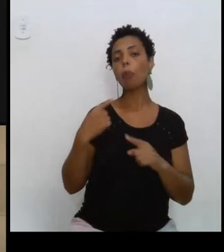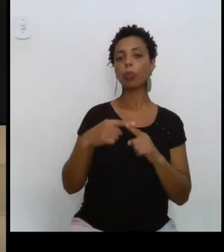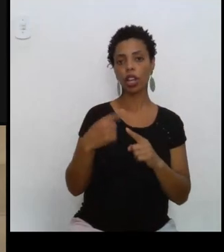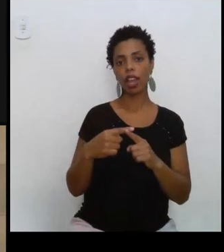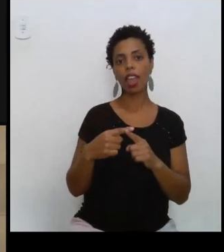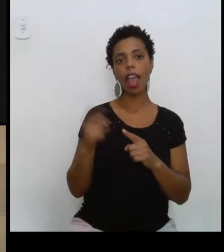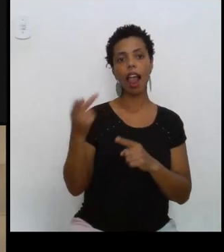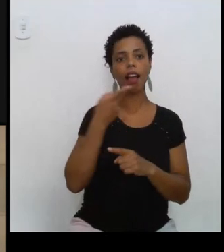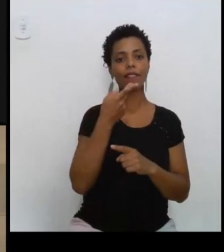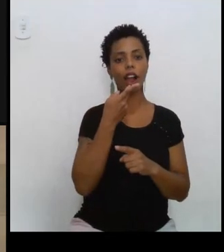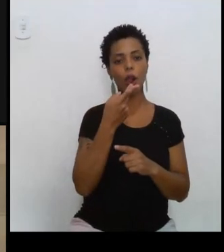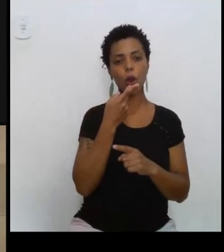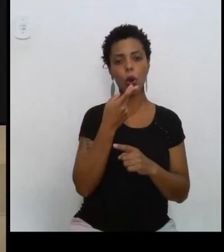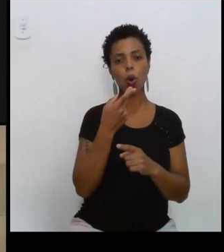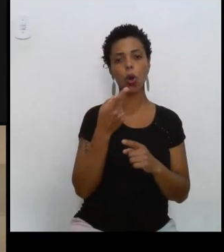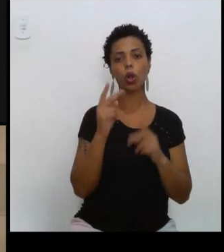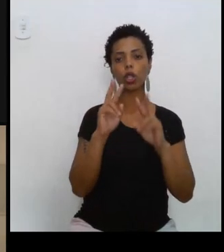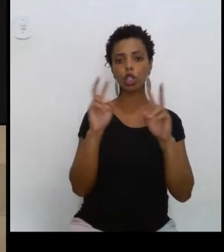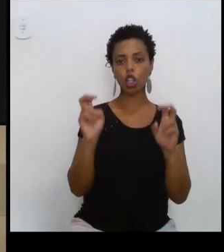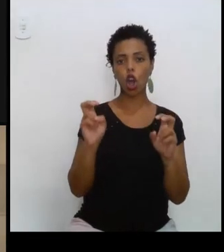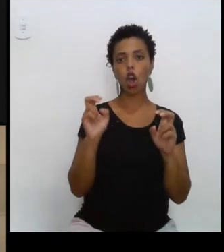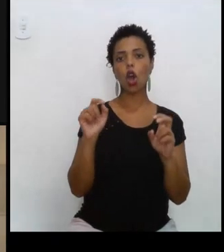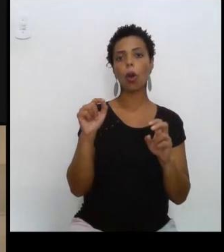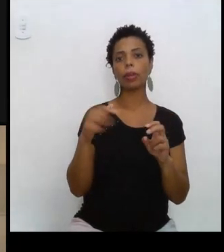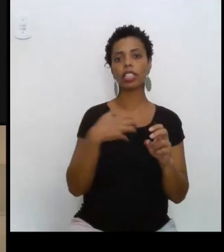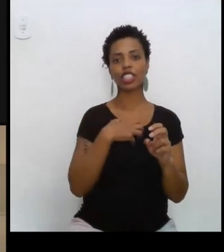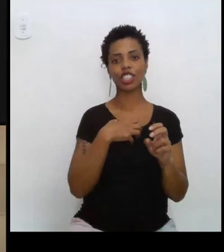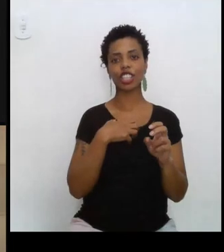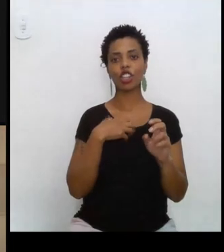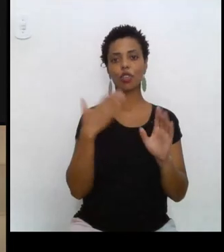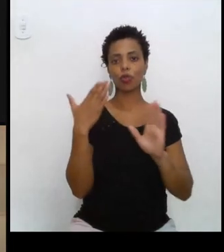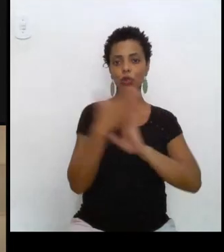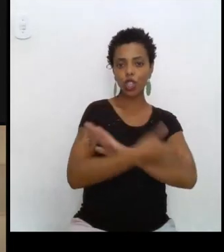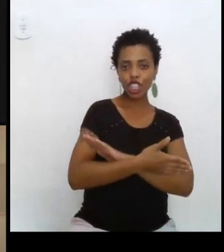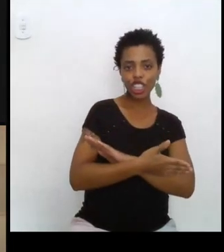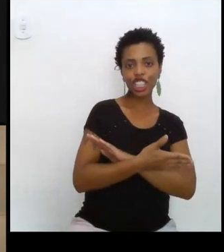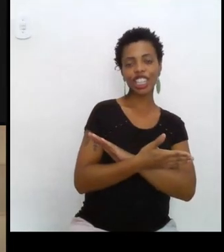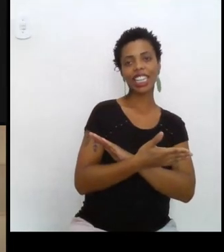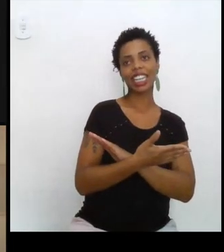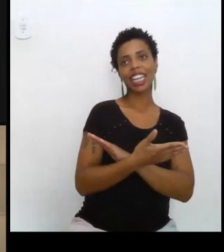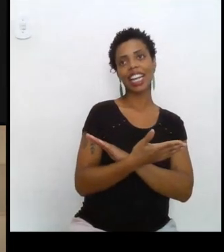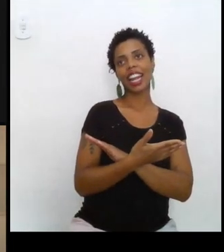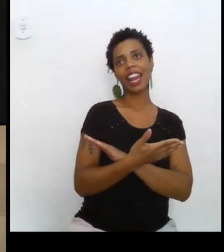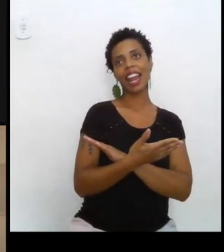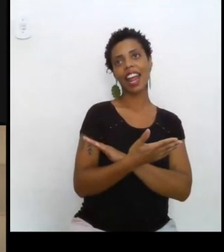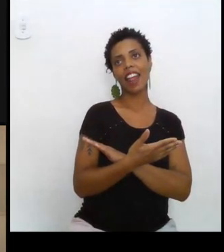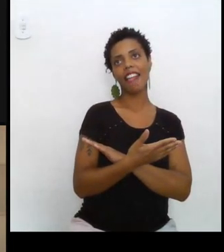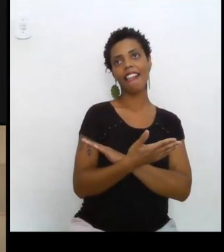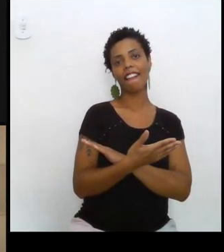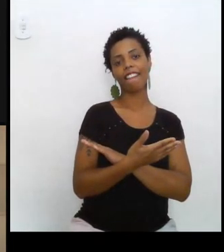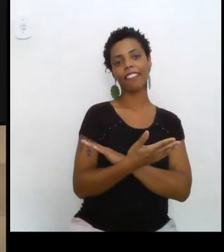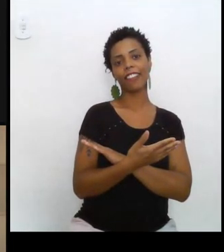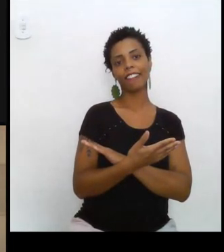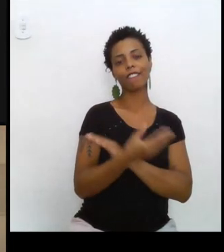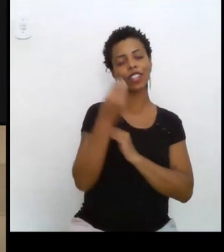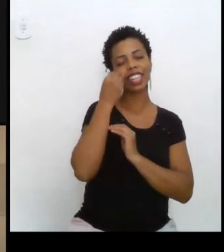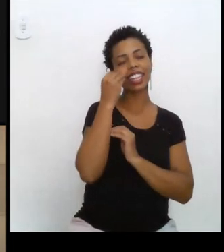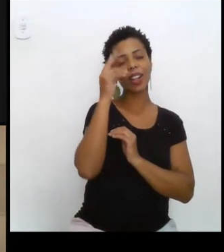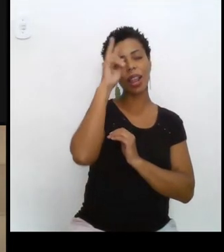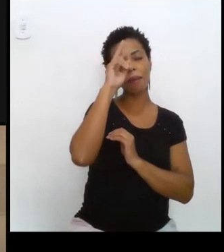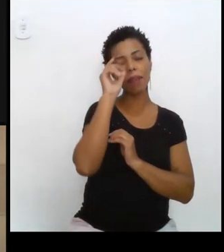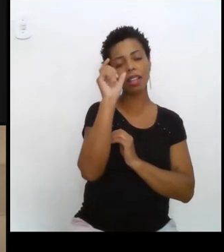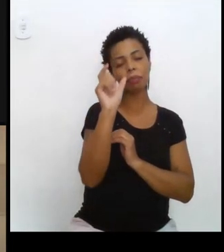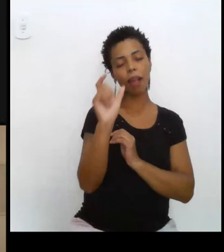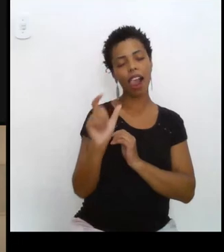dessa dimensão de fuga e também de de uma eu tô lembrando aquelas palavras que elas vão